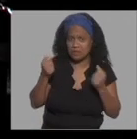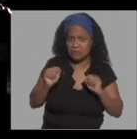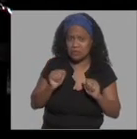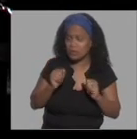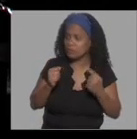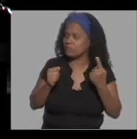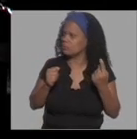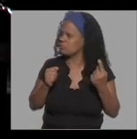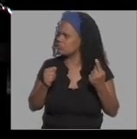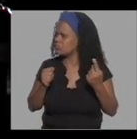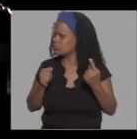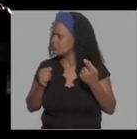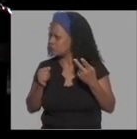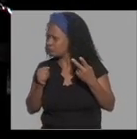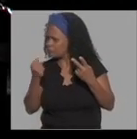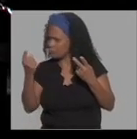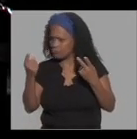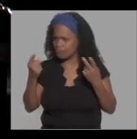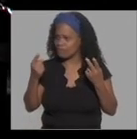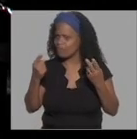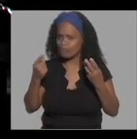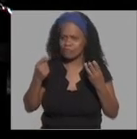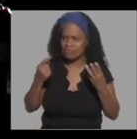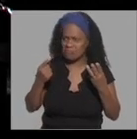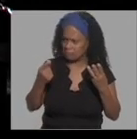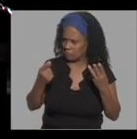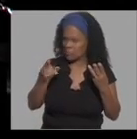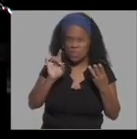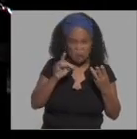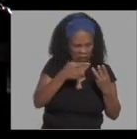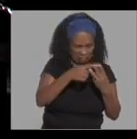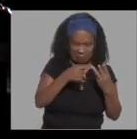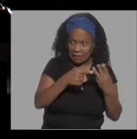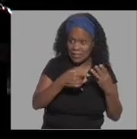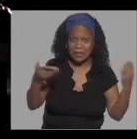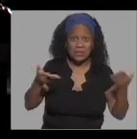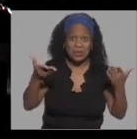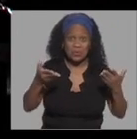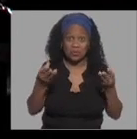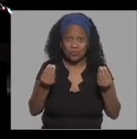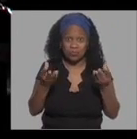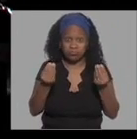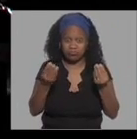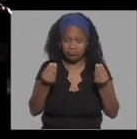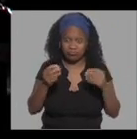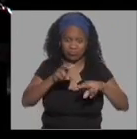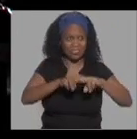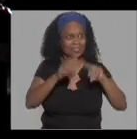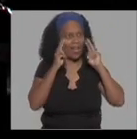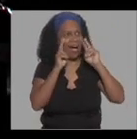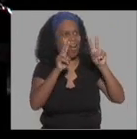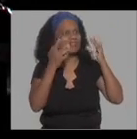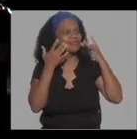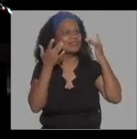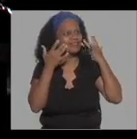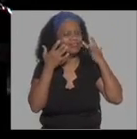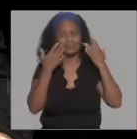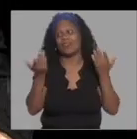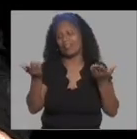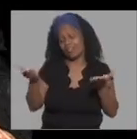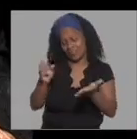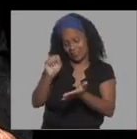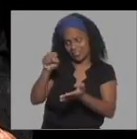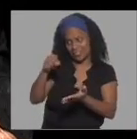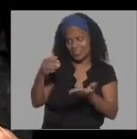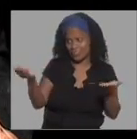contava assim eu mais um mas dois né ou seja as coisas estão mudando tem uma voz do fundo acho que a gente está no caminho é isso